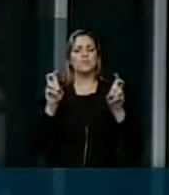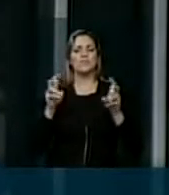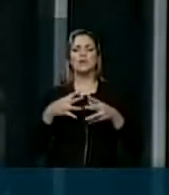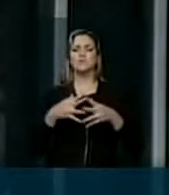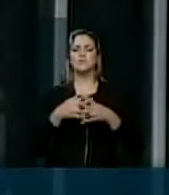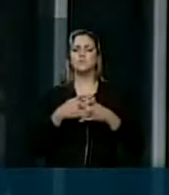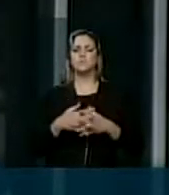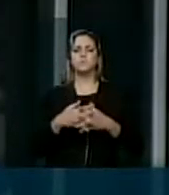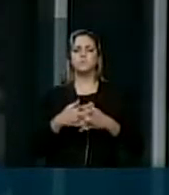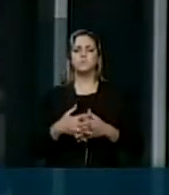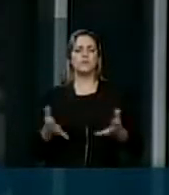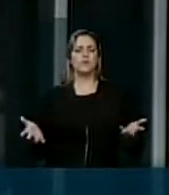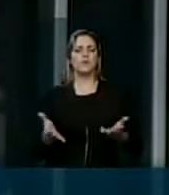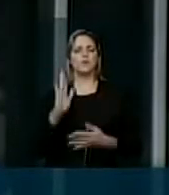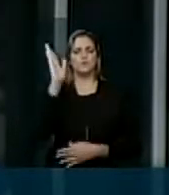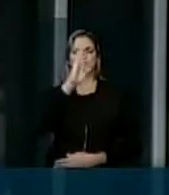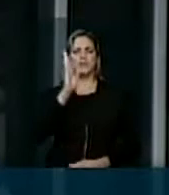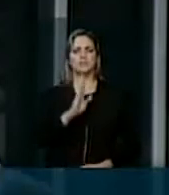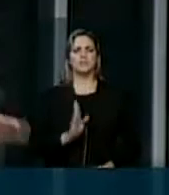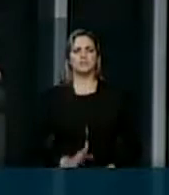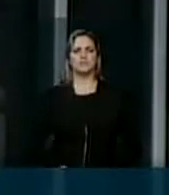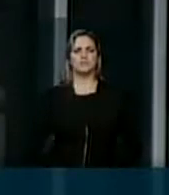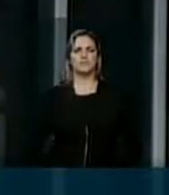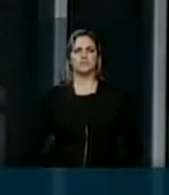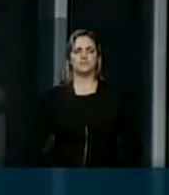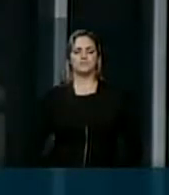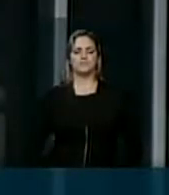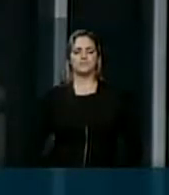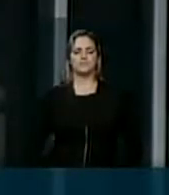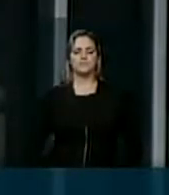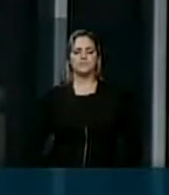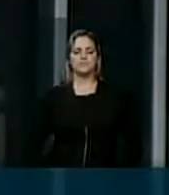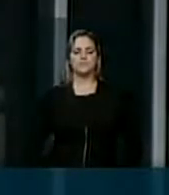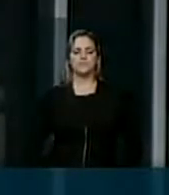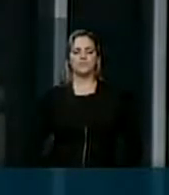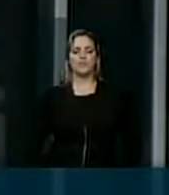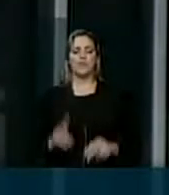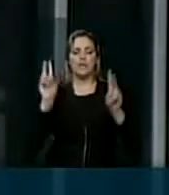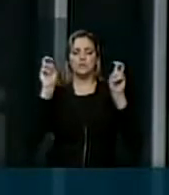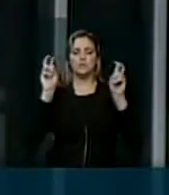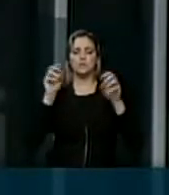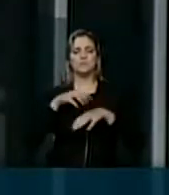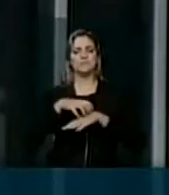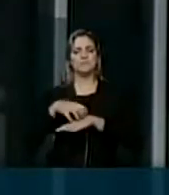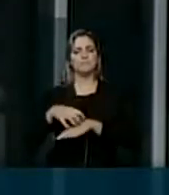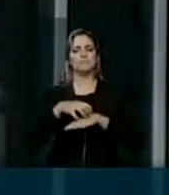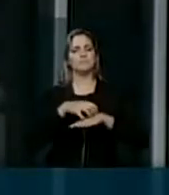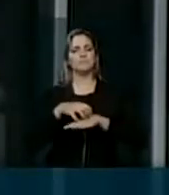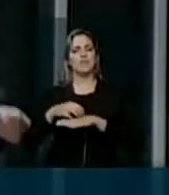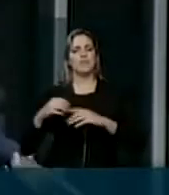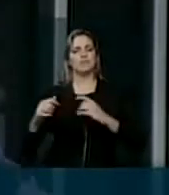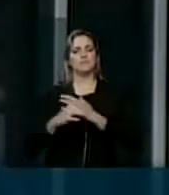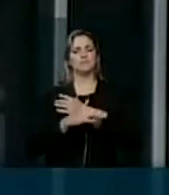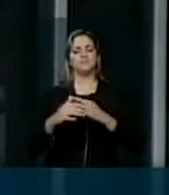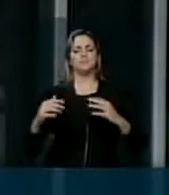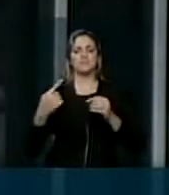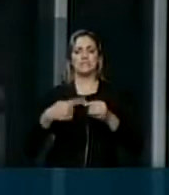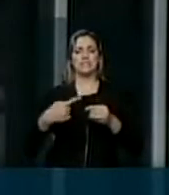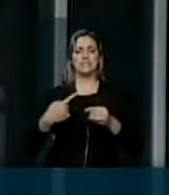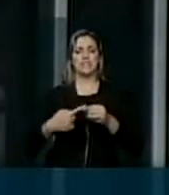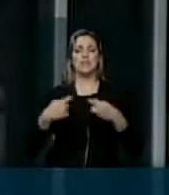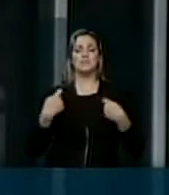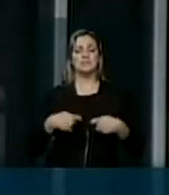ao cumprimentar a presidenta Dilma pela rapidez com que agiu na questão da